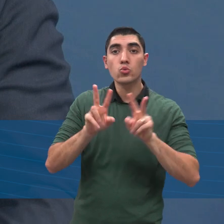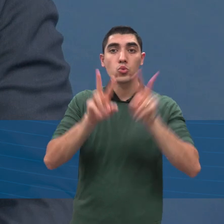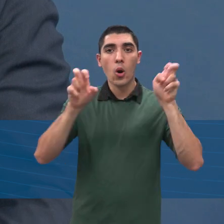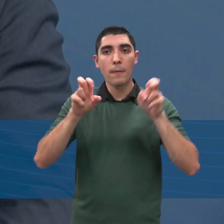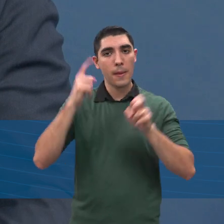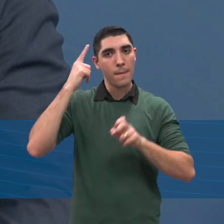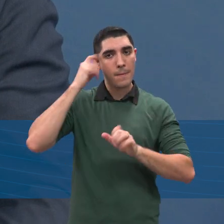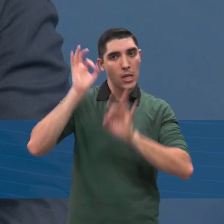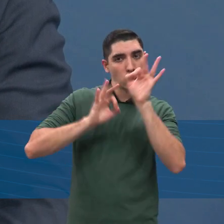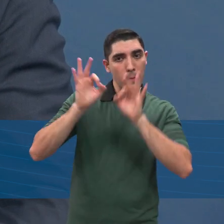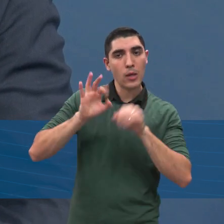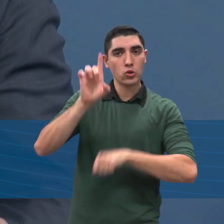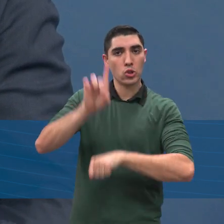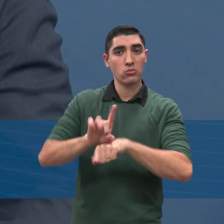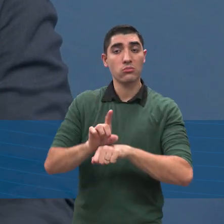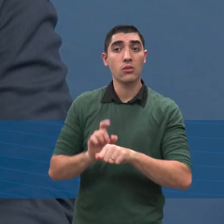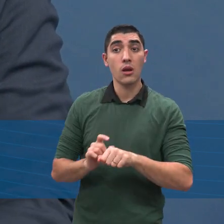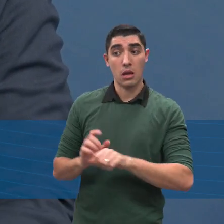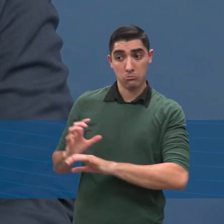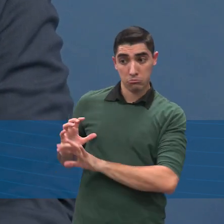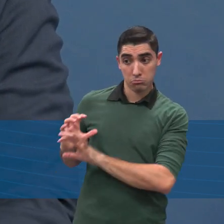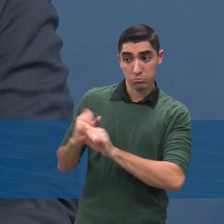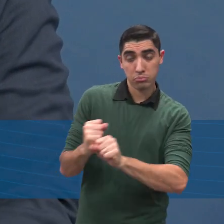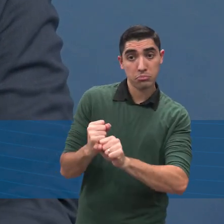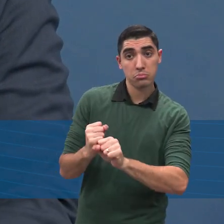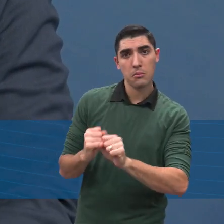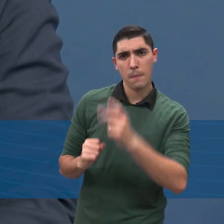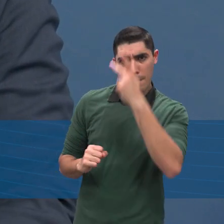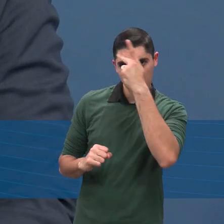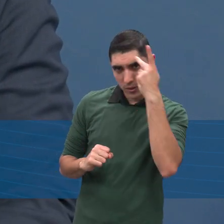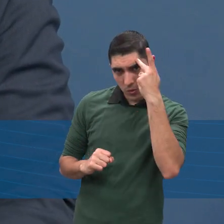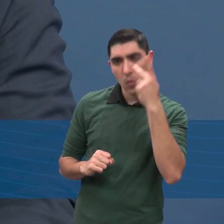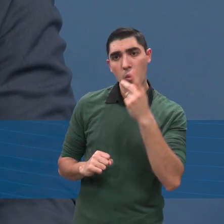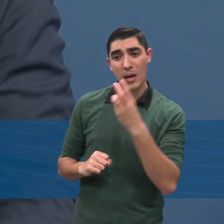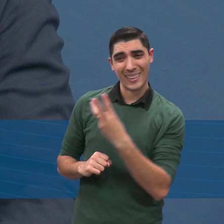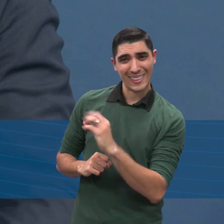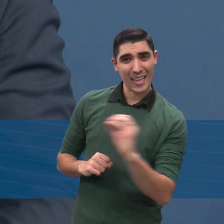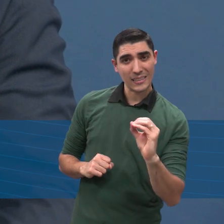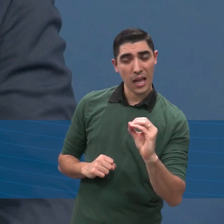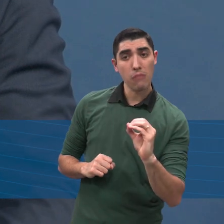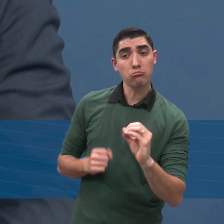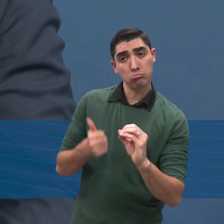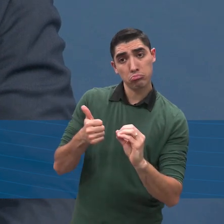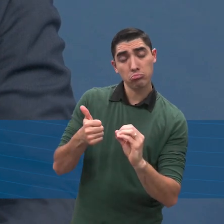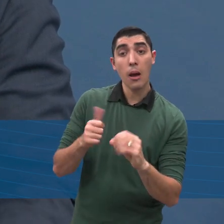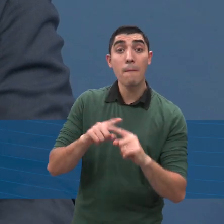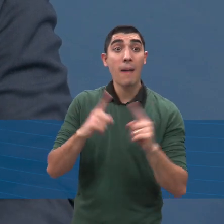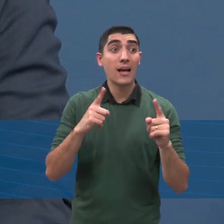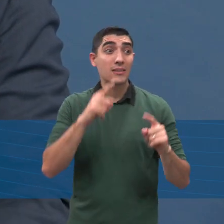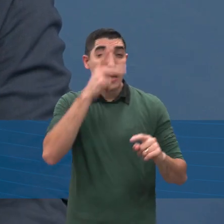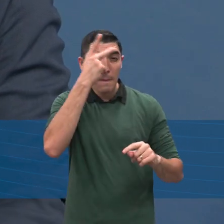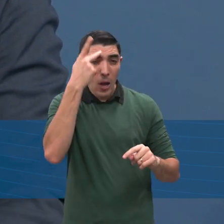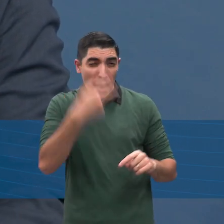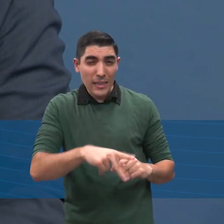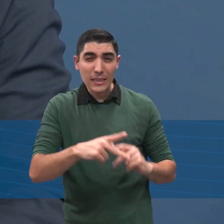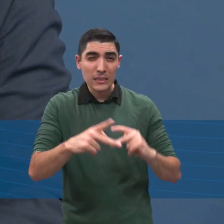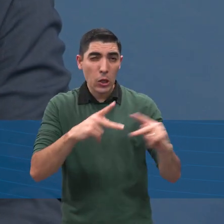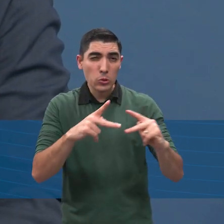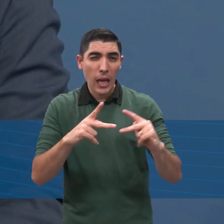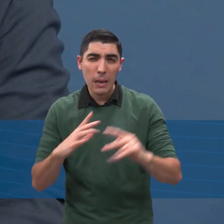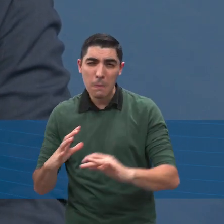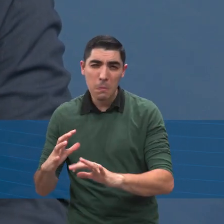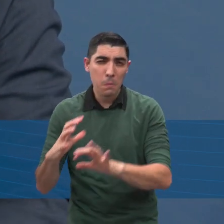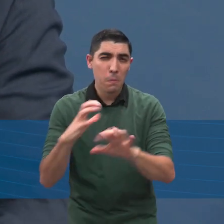E você tem ali, sei lá, 300 pessoas, né? Uma cidade de mais de 700 mil habitantes, né? Na faixa de 700